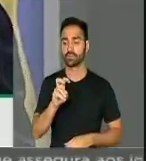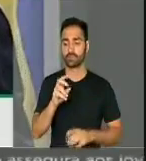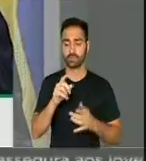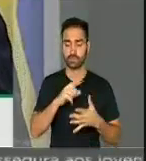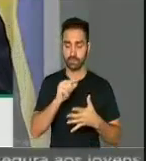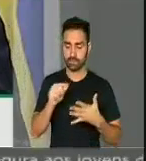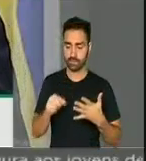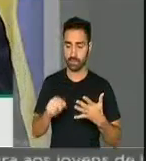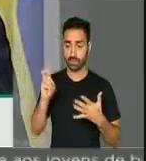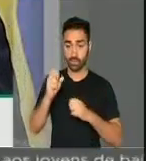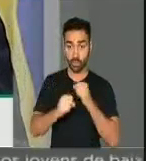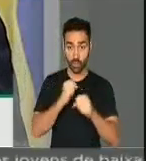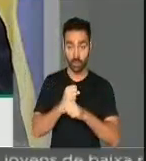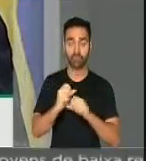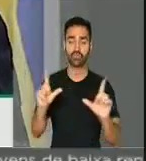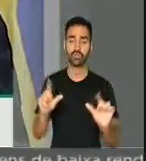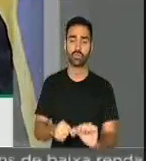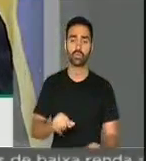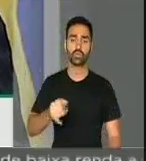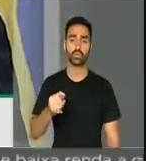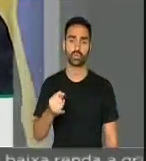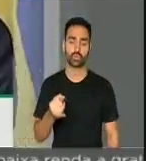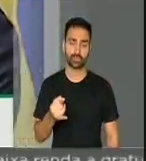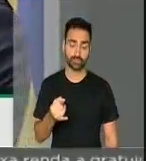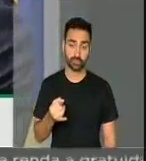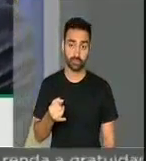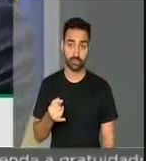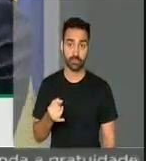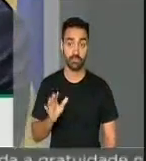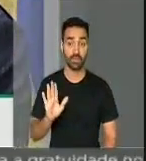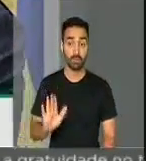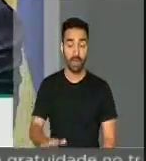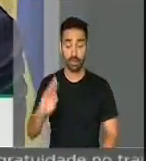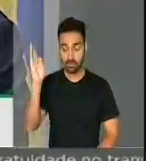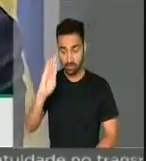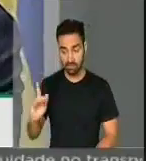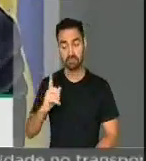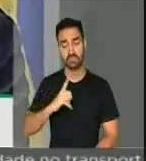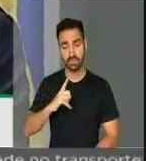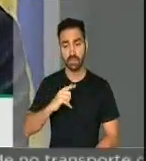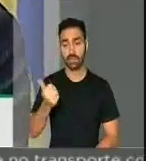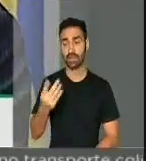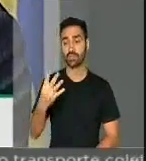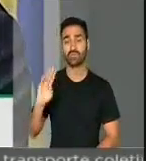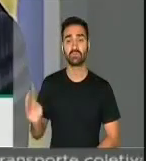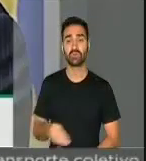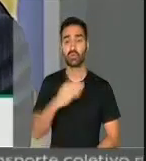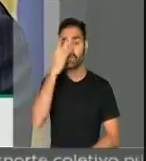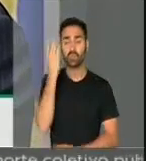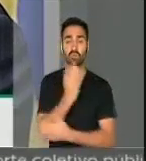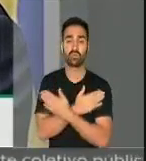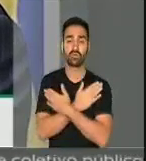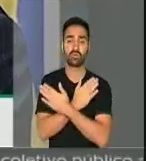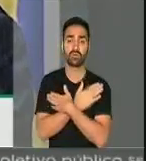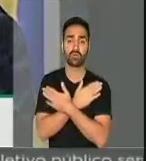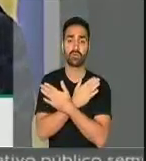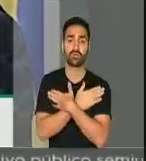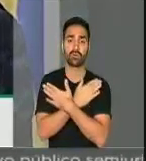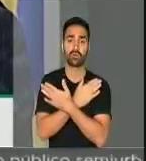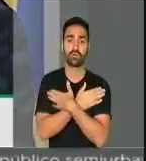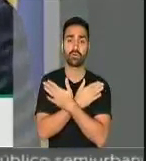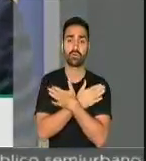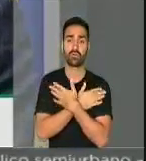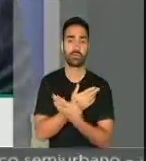período consecutivo, a queda da taxa básica de juros. Mas é um país com 14 milhões de empregados. 14 milhões de empregados não surge da noite para o